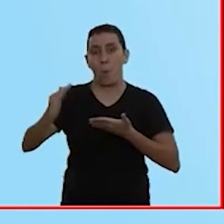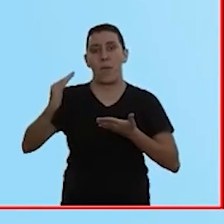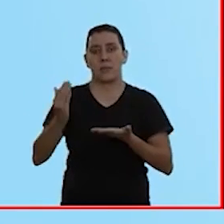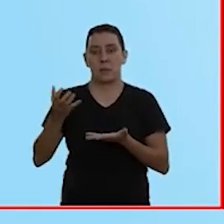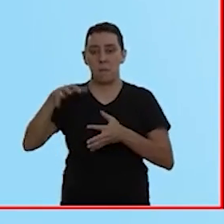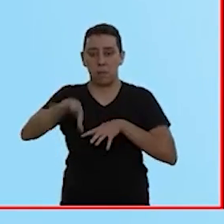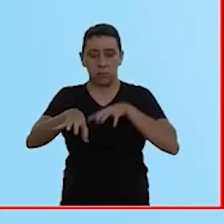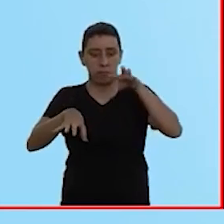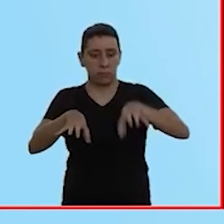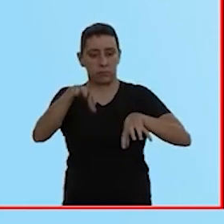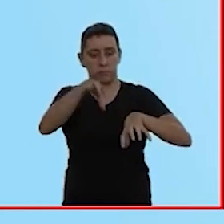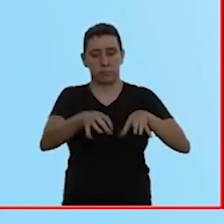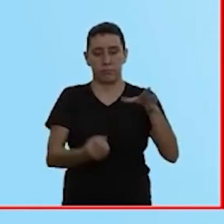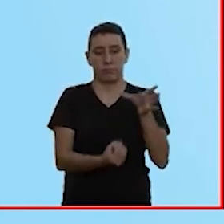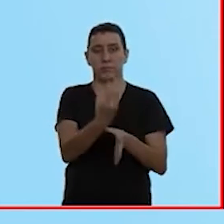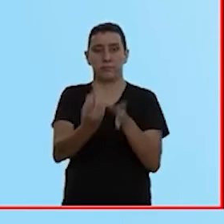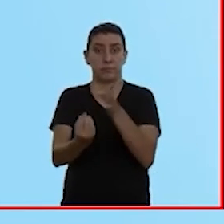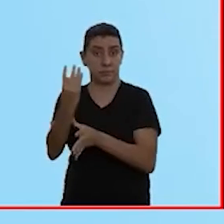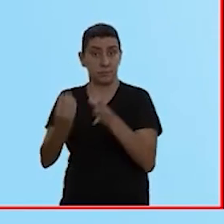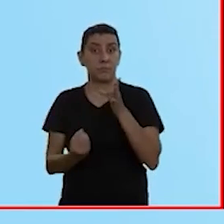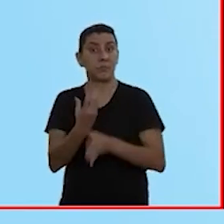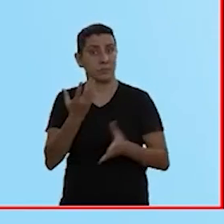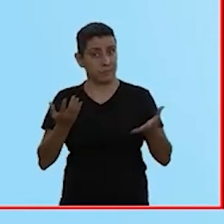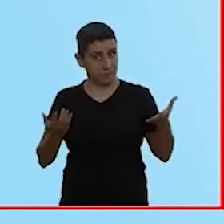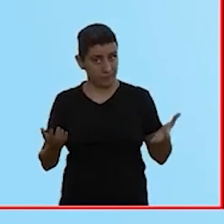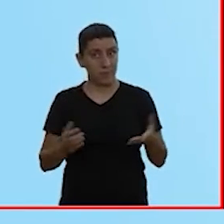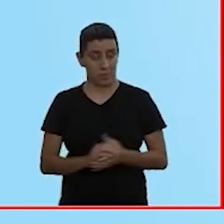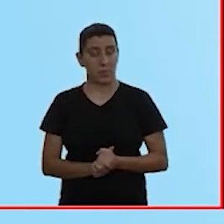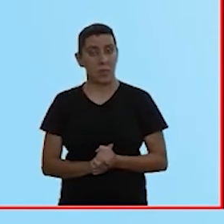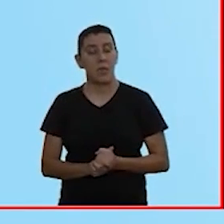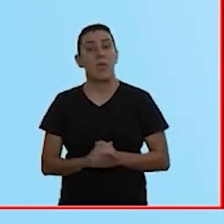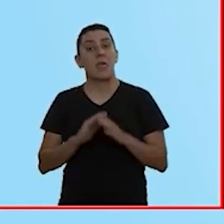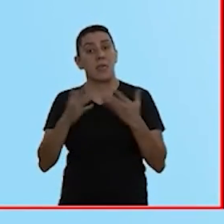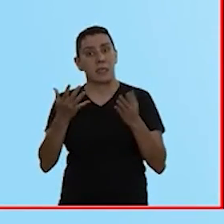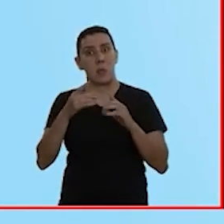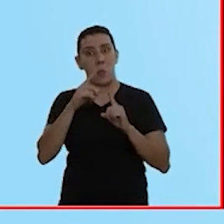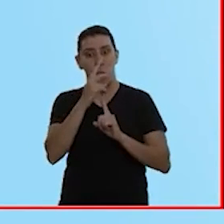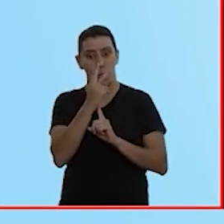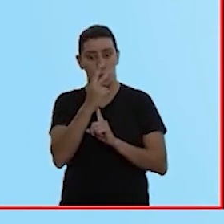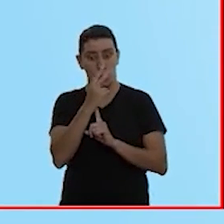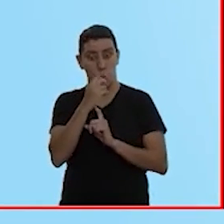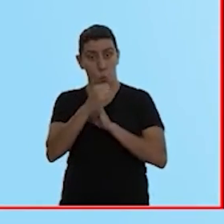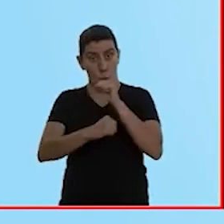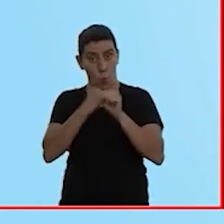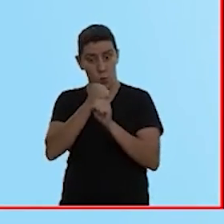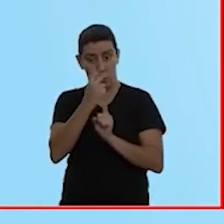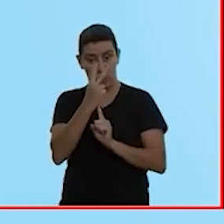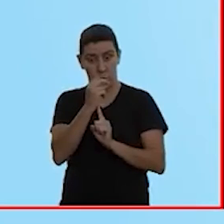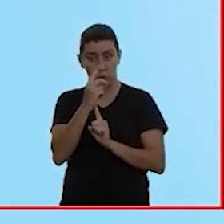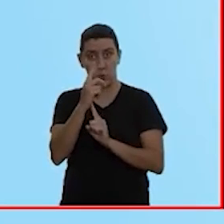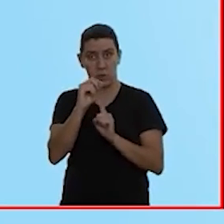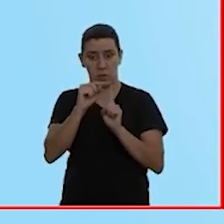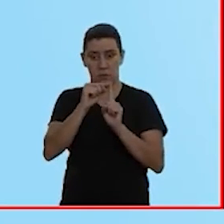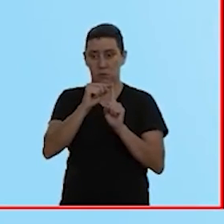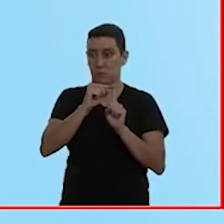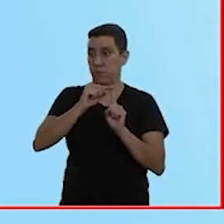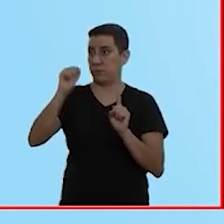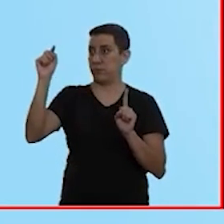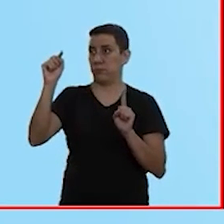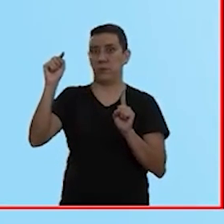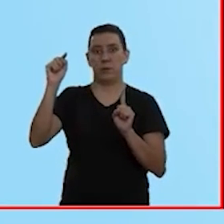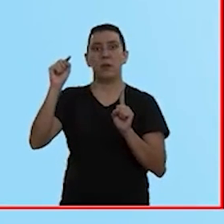com isso a energia solar começou a crescer exponencialmente em 2010 observamos 40 diga Awards